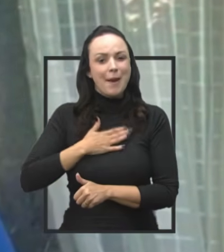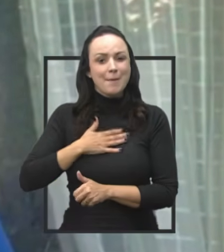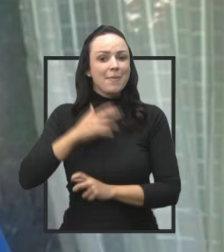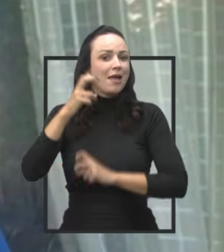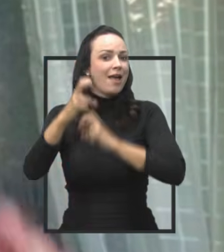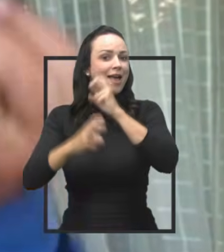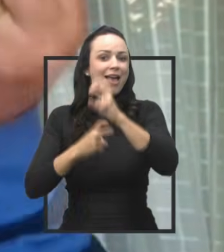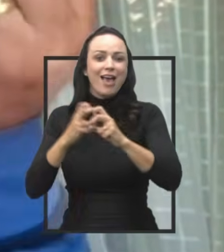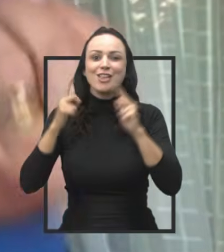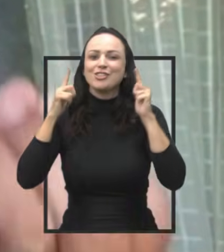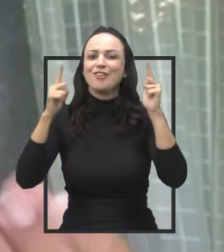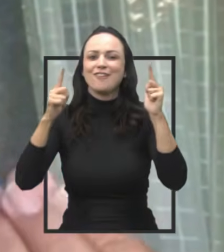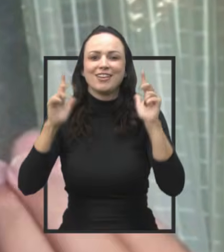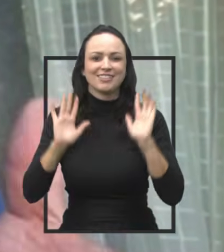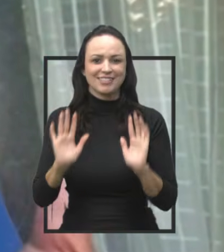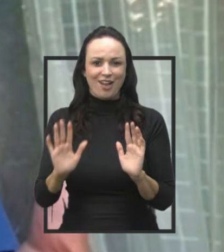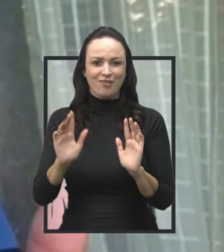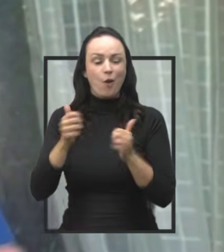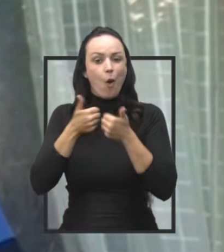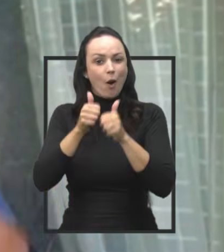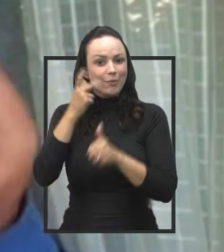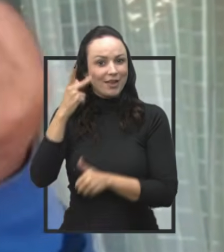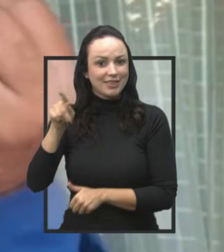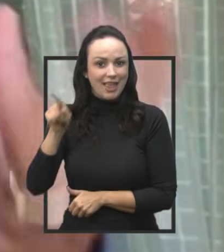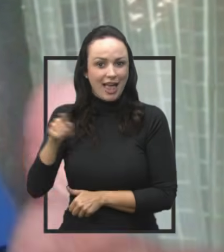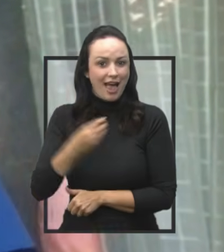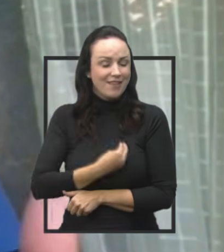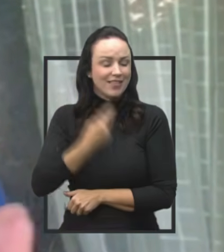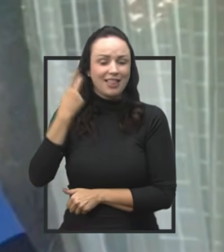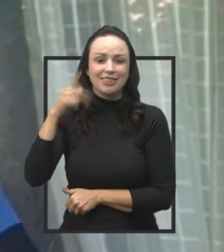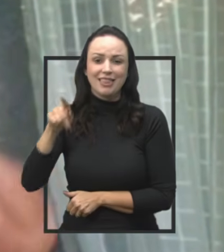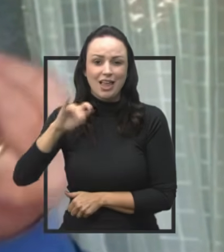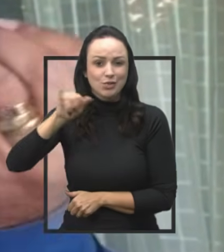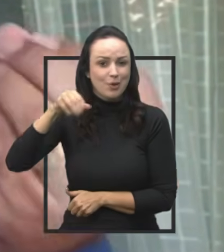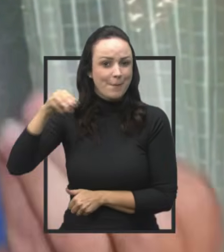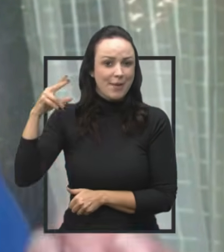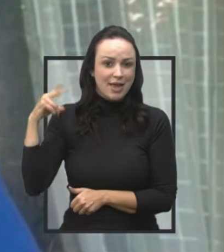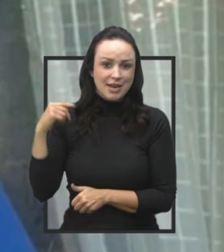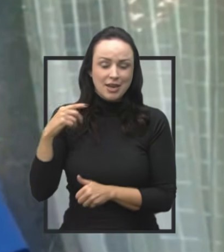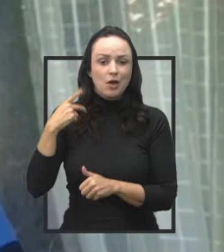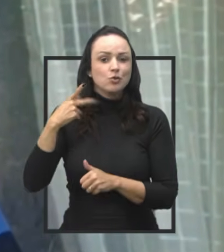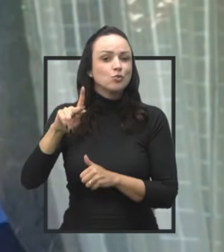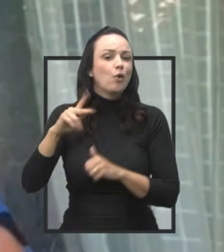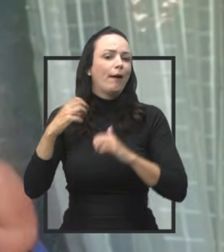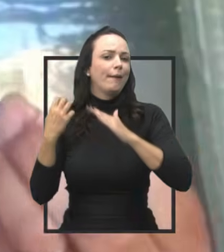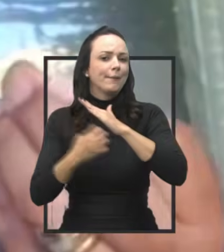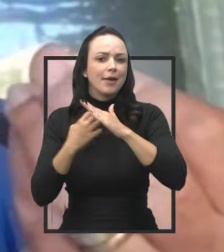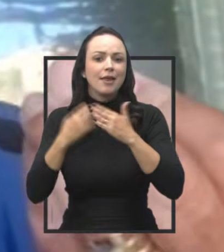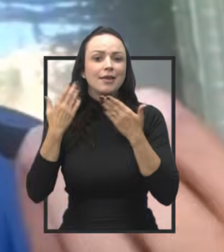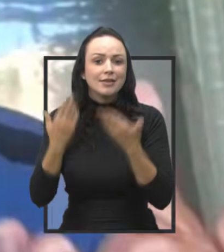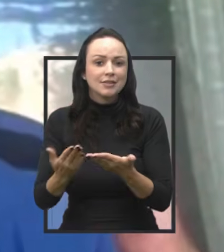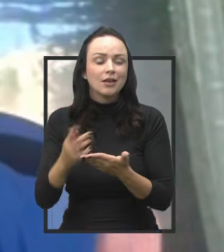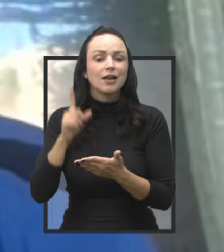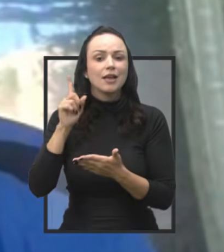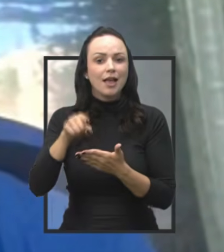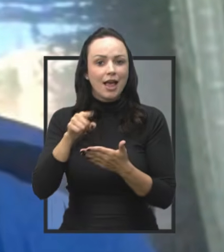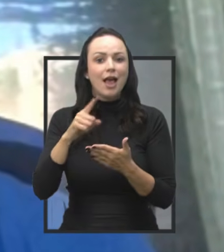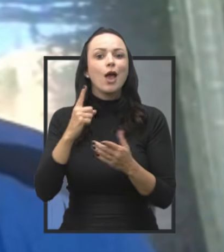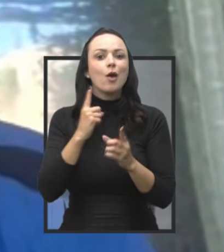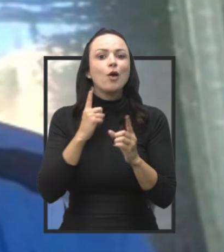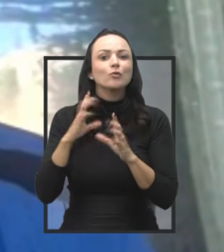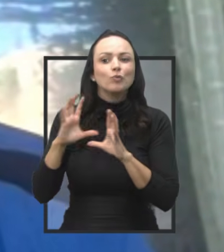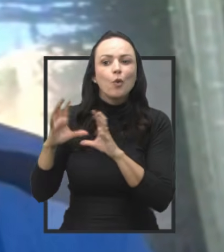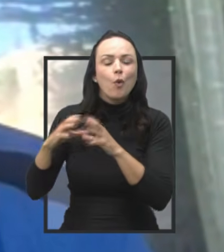parque de diversão. O ônibus do Zé Maria, a vida do Zé Maria, o empreendimento do Zé Maria era o ponto